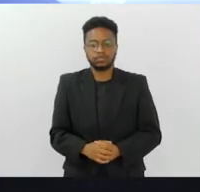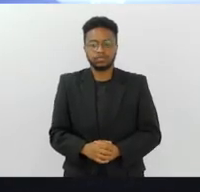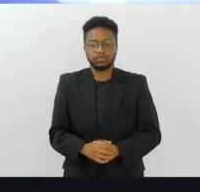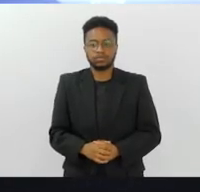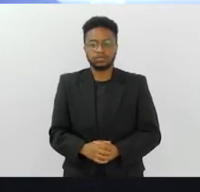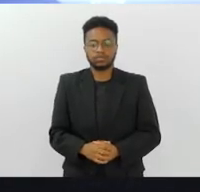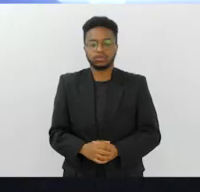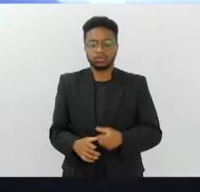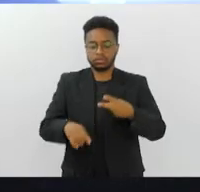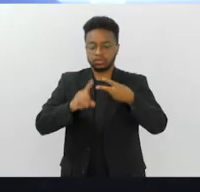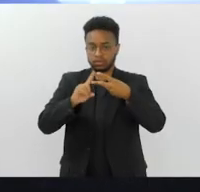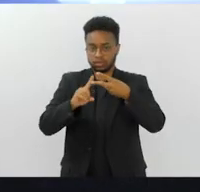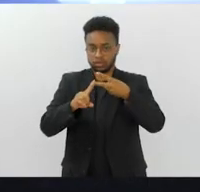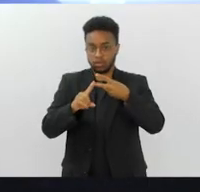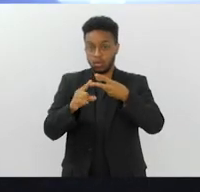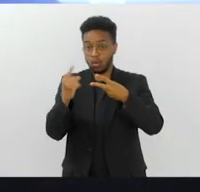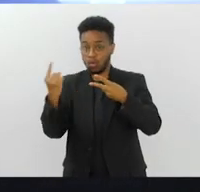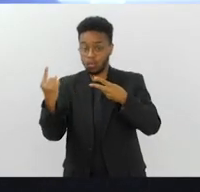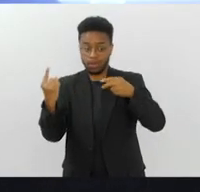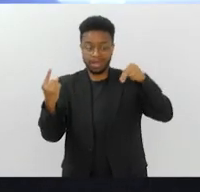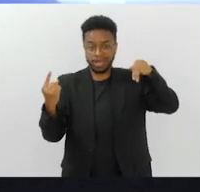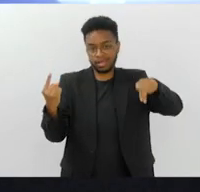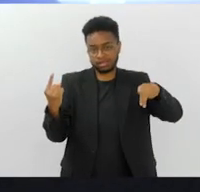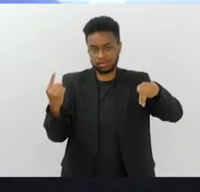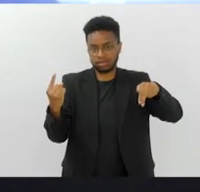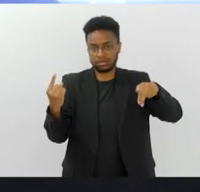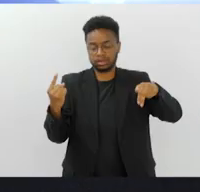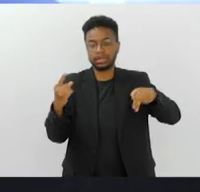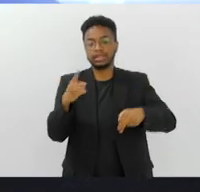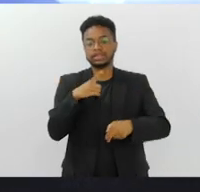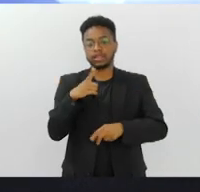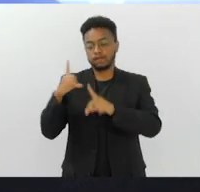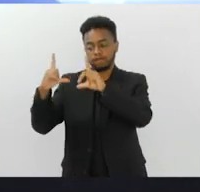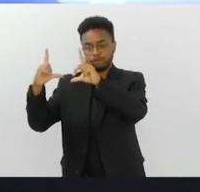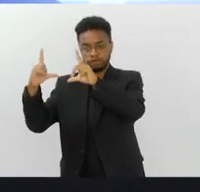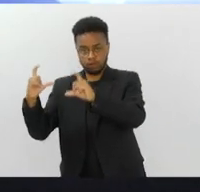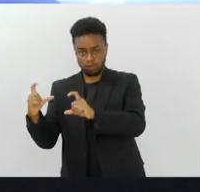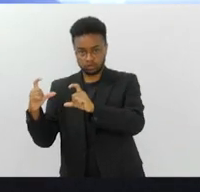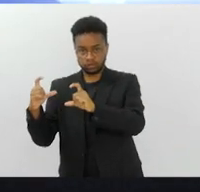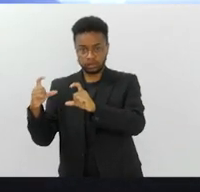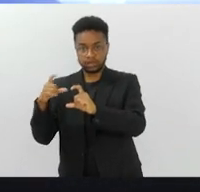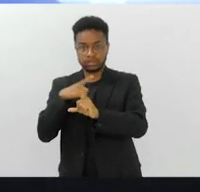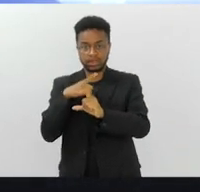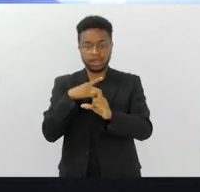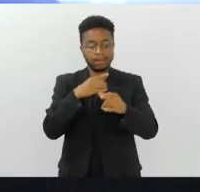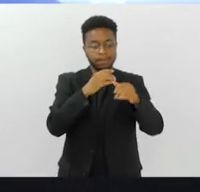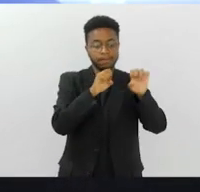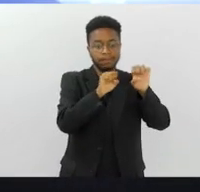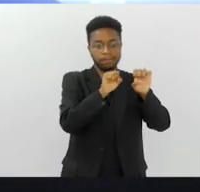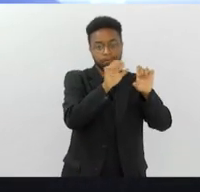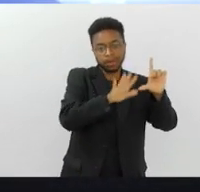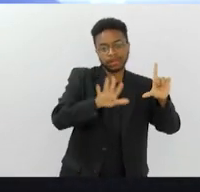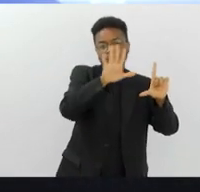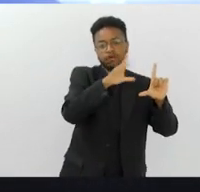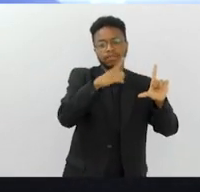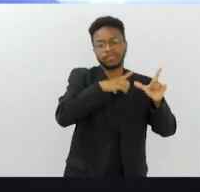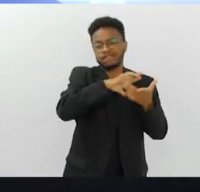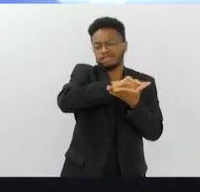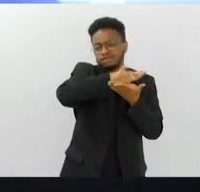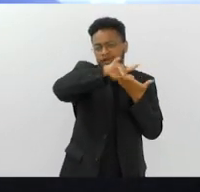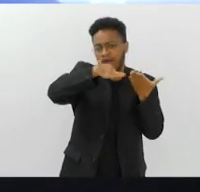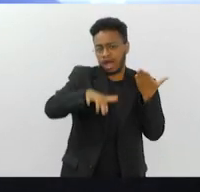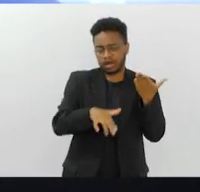reconhecimento um para n esse eu tenho eu tenho uma foto e eu tenho um banco de dados com milhares ou milhões de